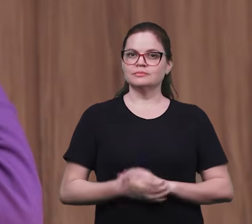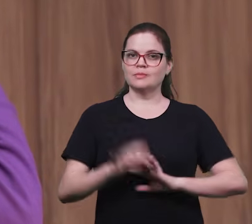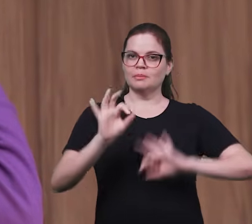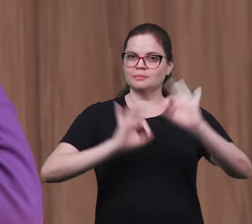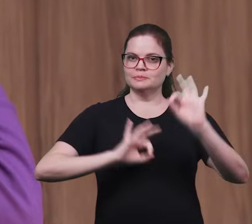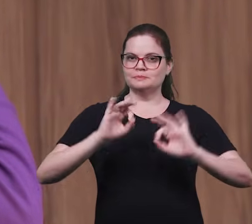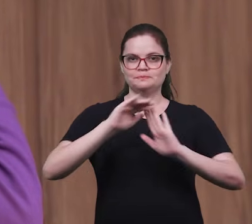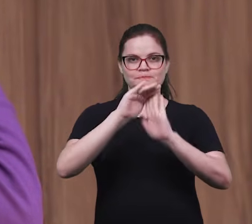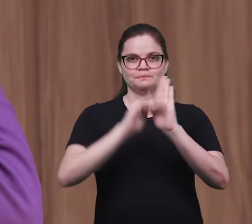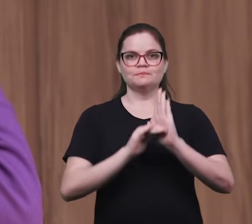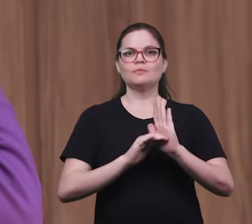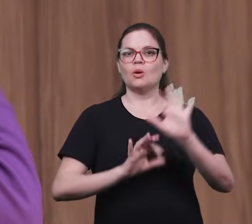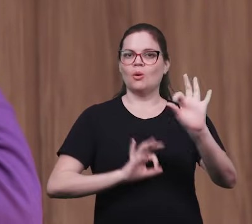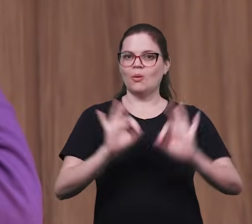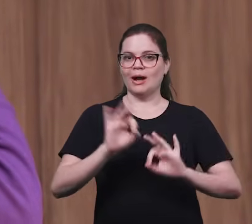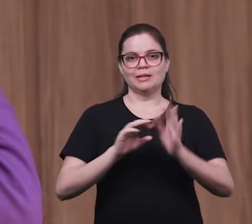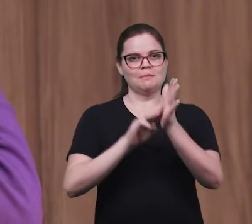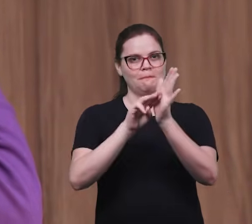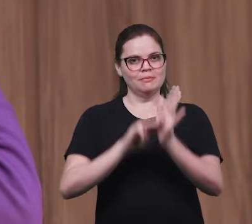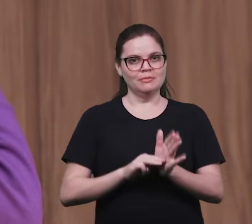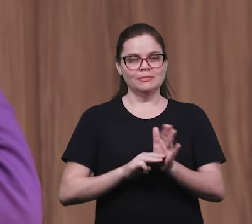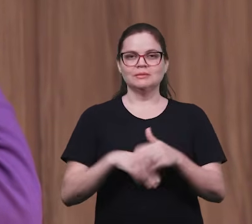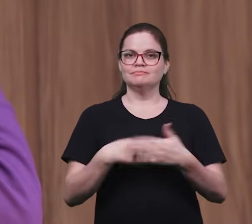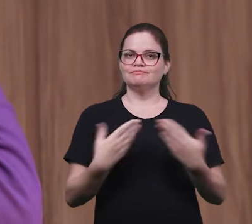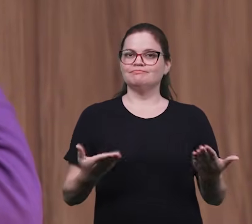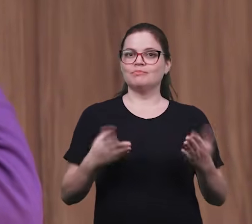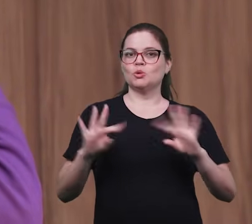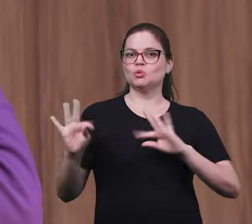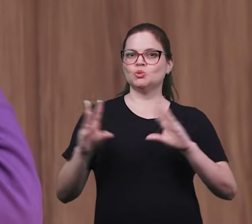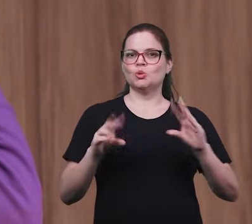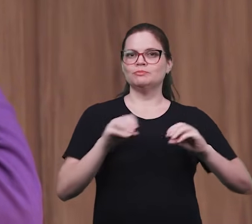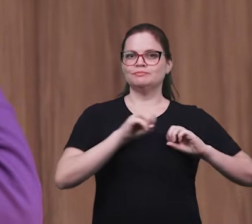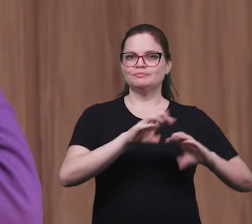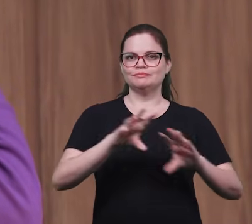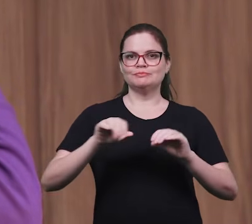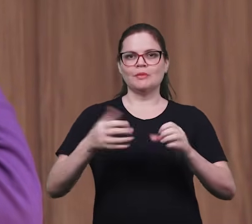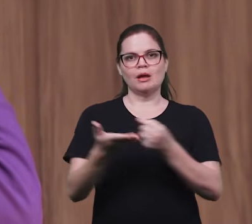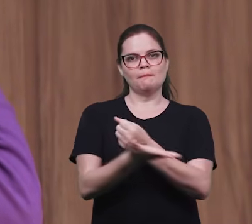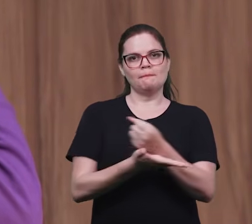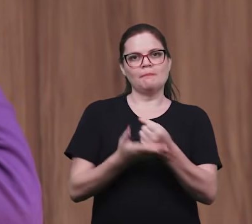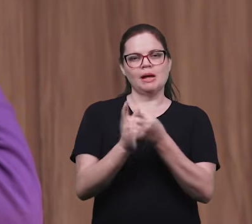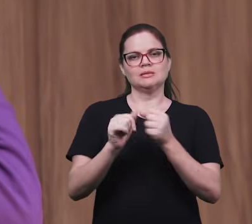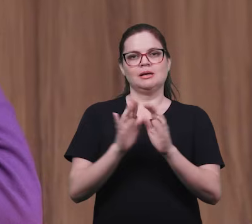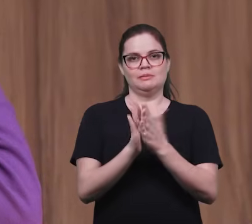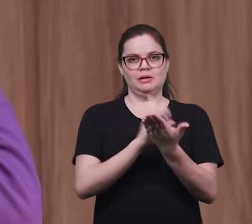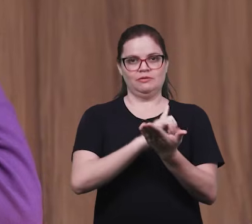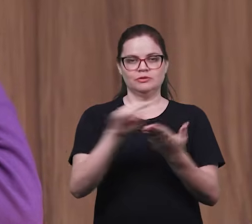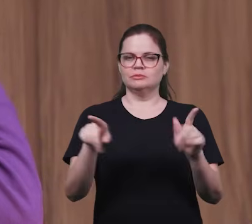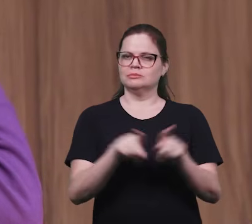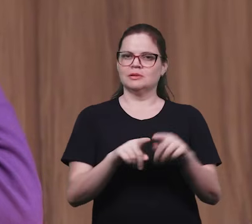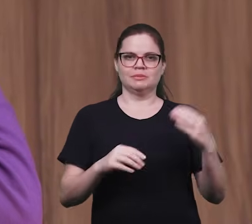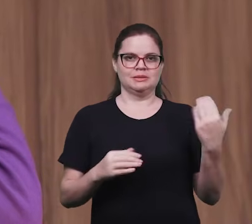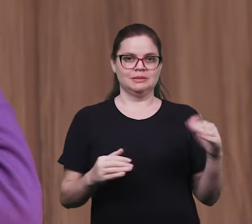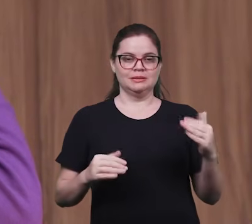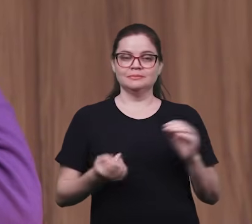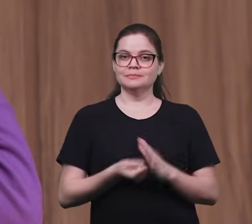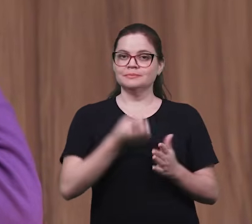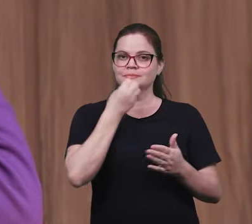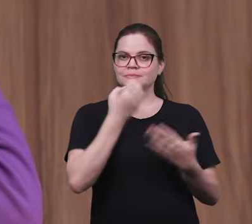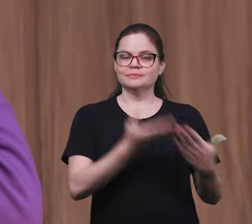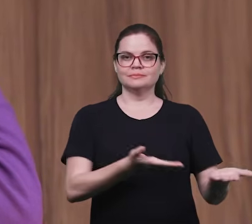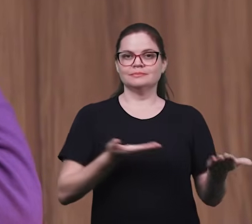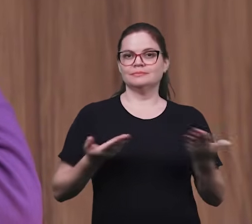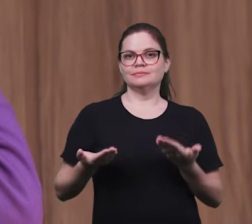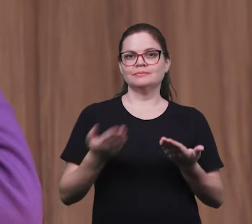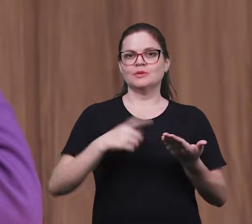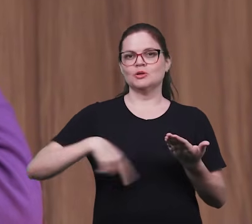Programa Organização e Método, Paz com base bíblica e científica. Seja muito bem-vindo ao nosso encontro